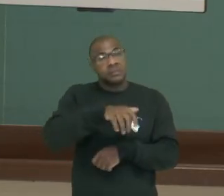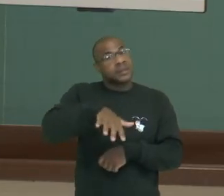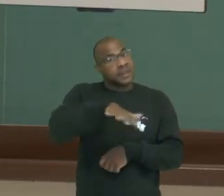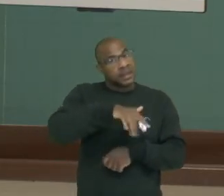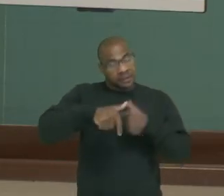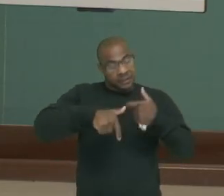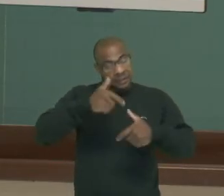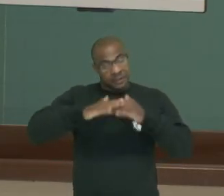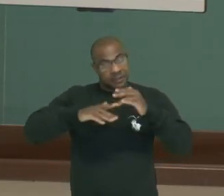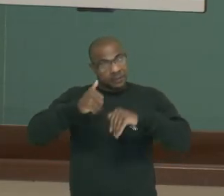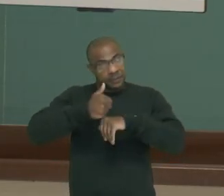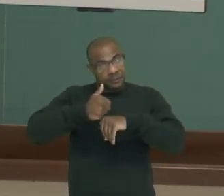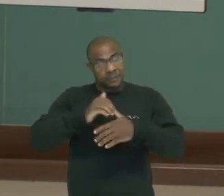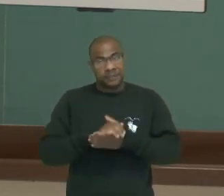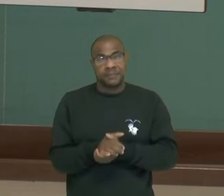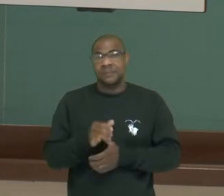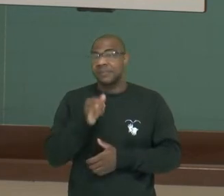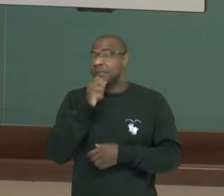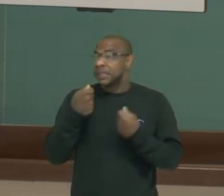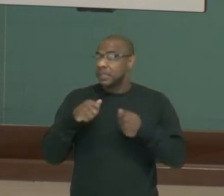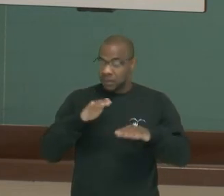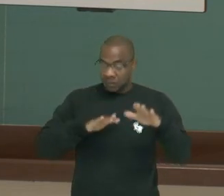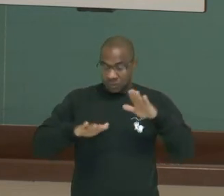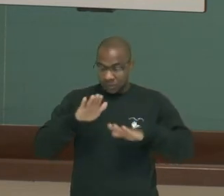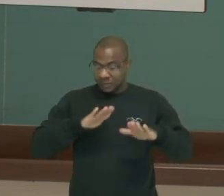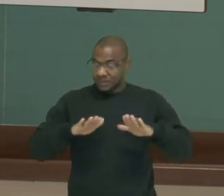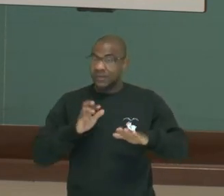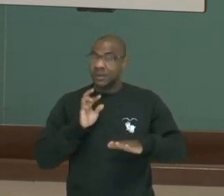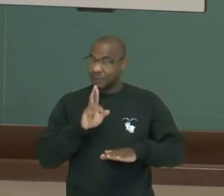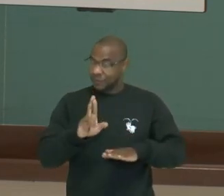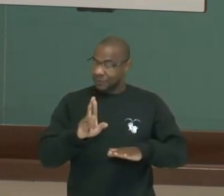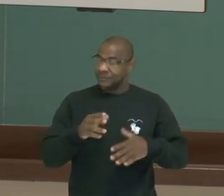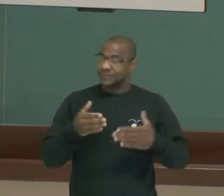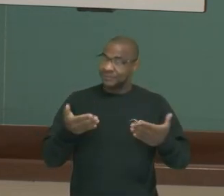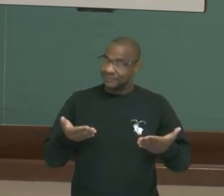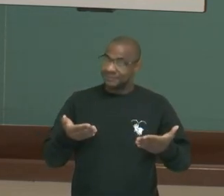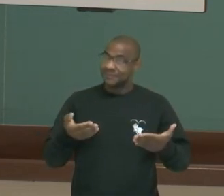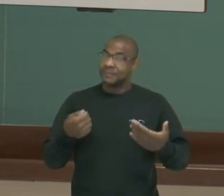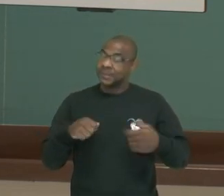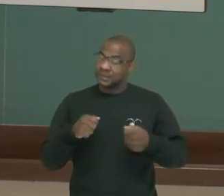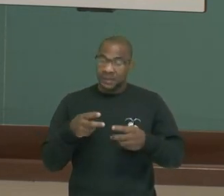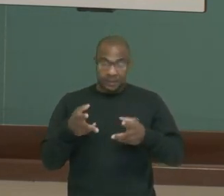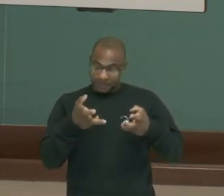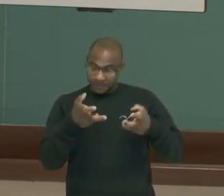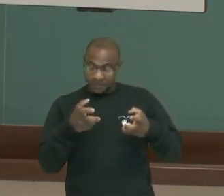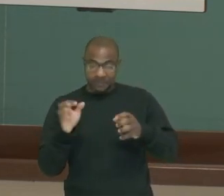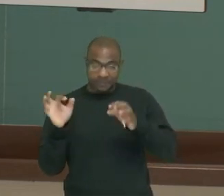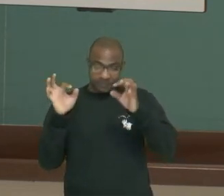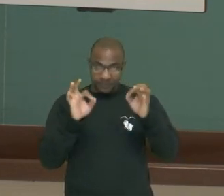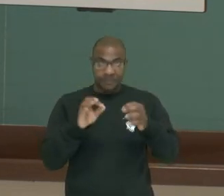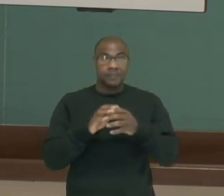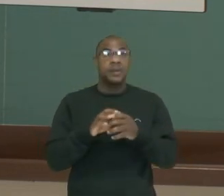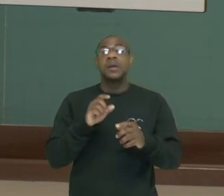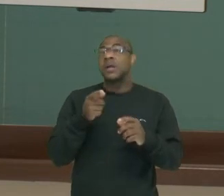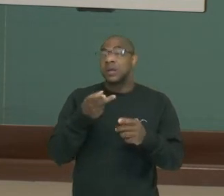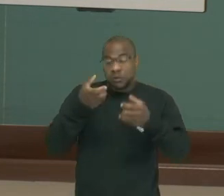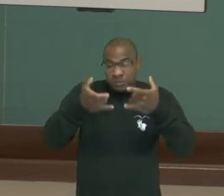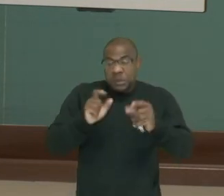alguém faz o que ama, aumenta em muito as chances de se tornar um excelente profissional